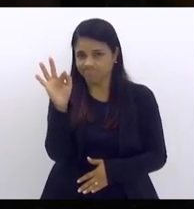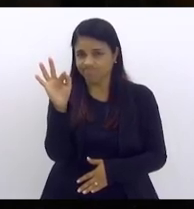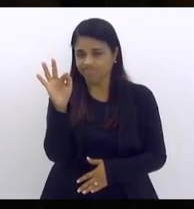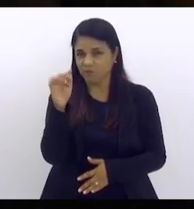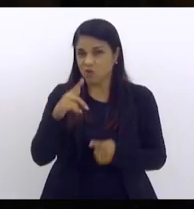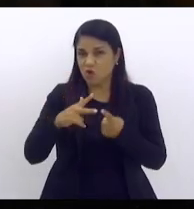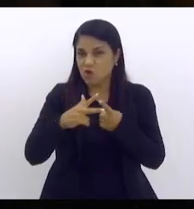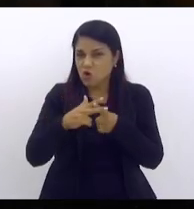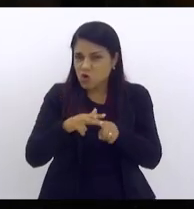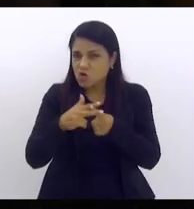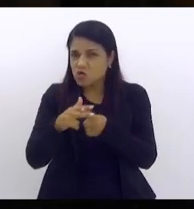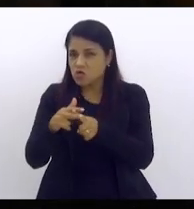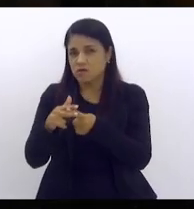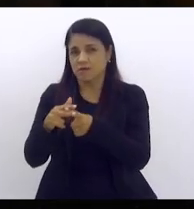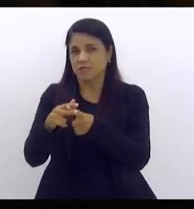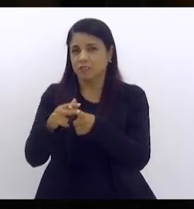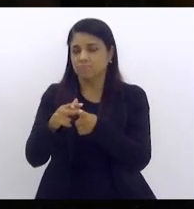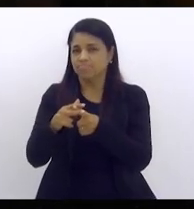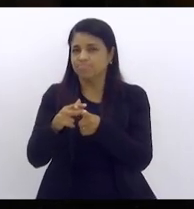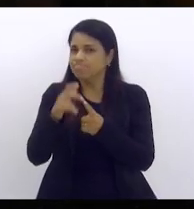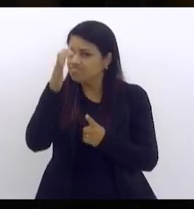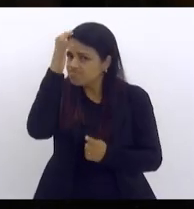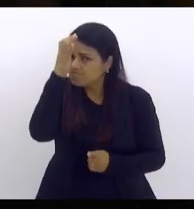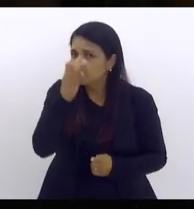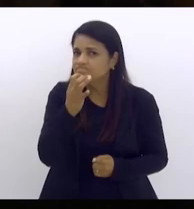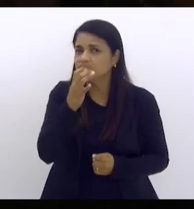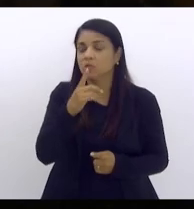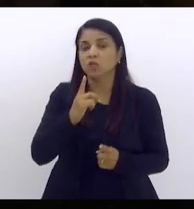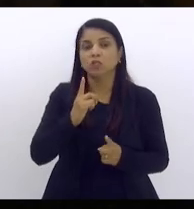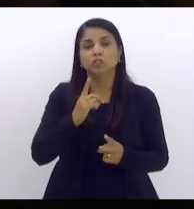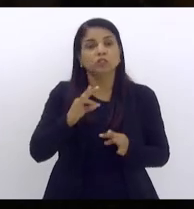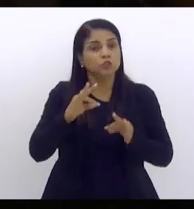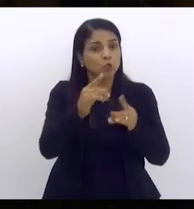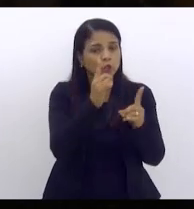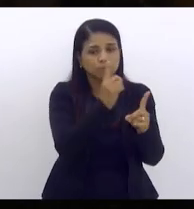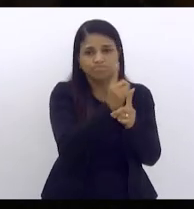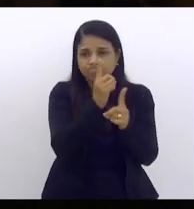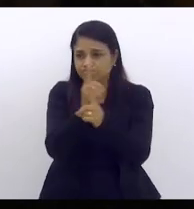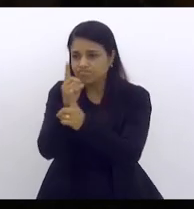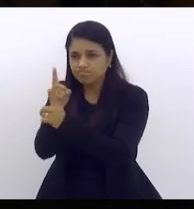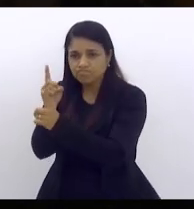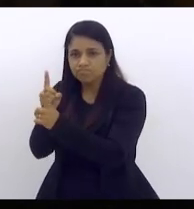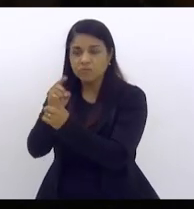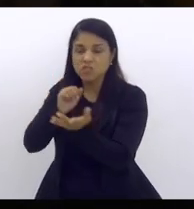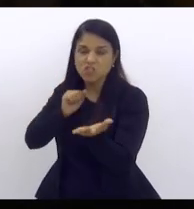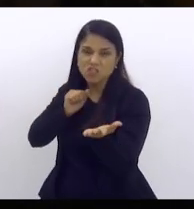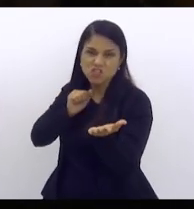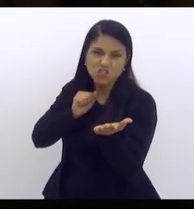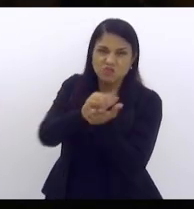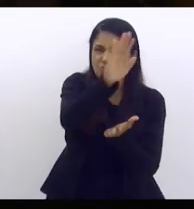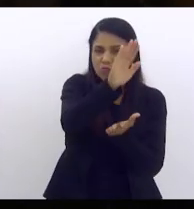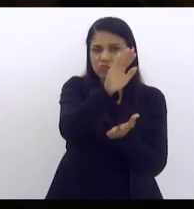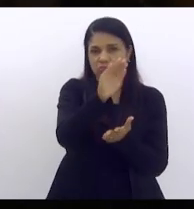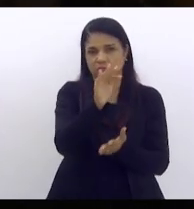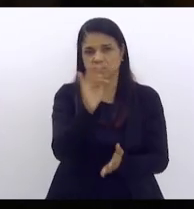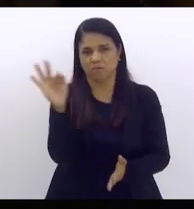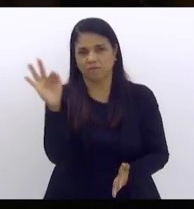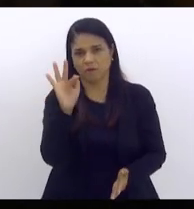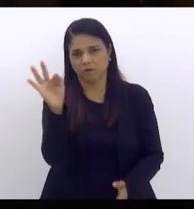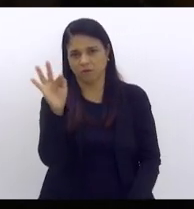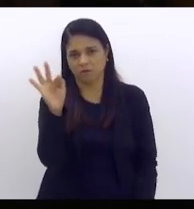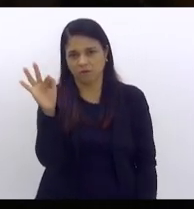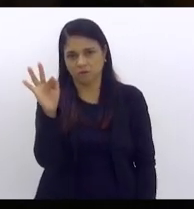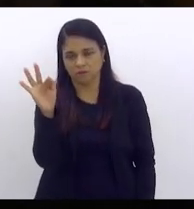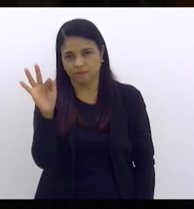duro. Serem todos identificados e expulsos. E todos